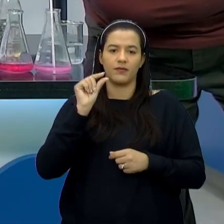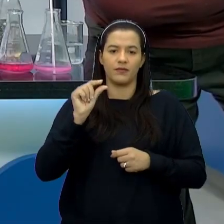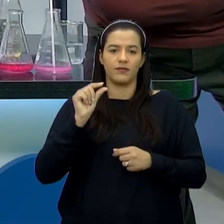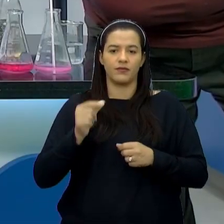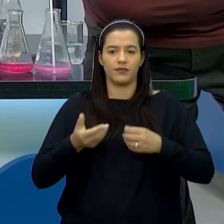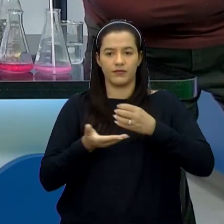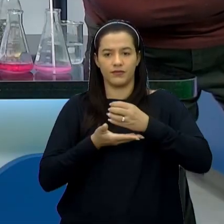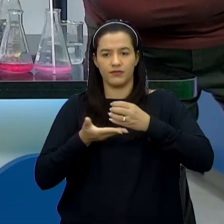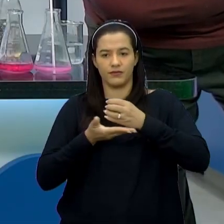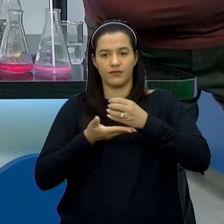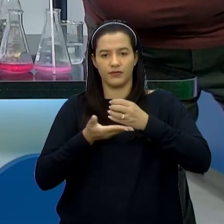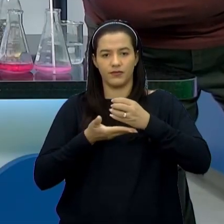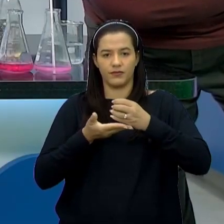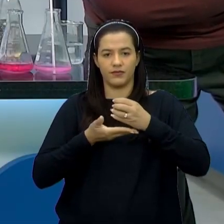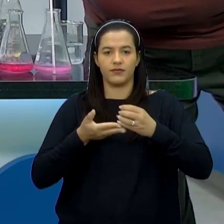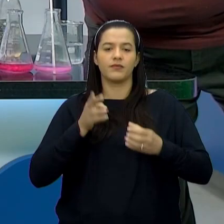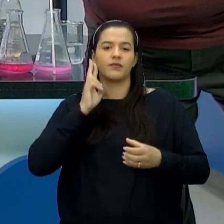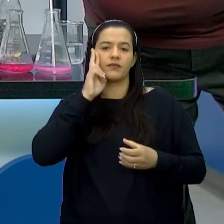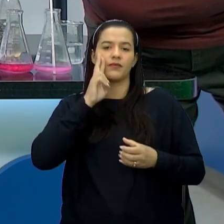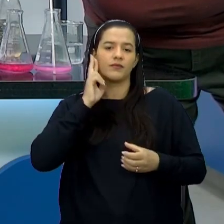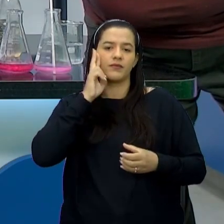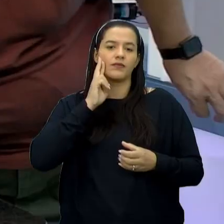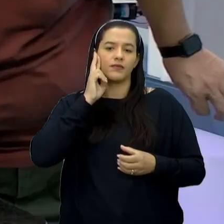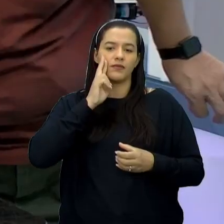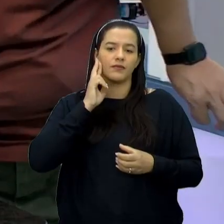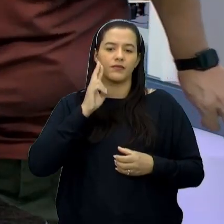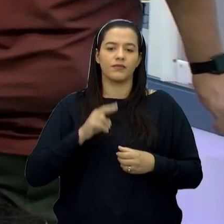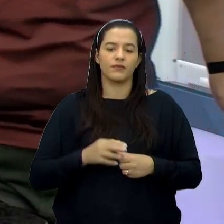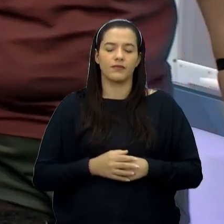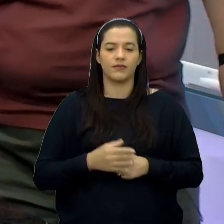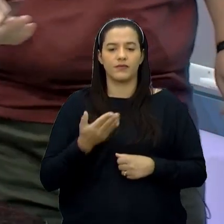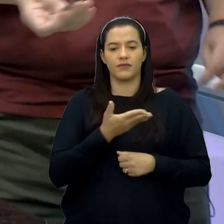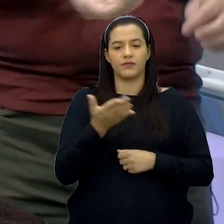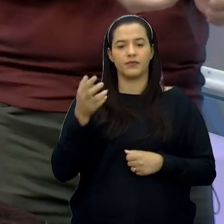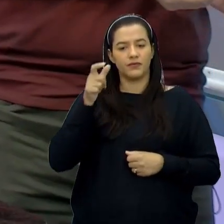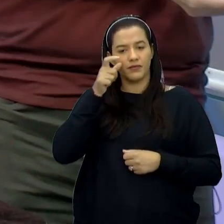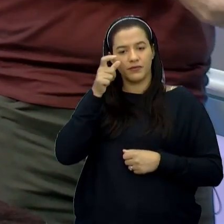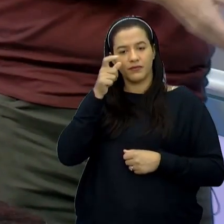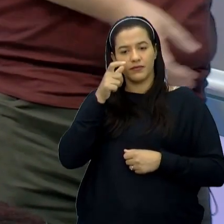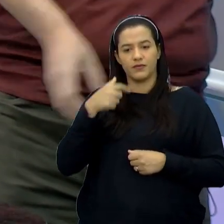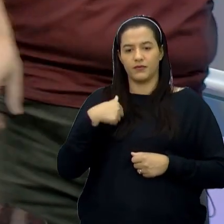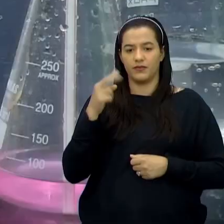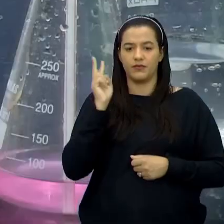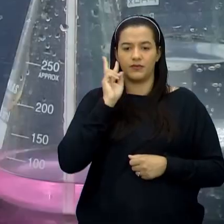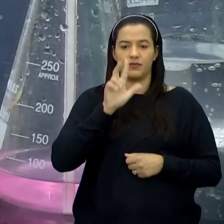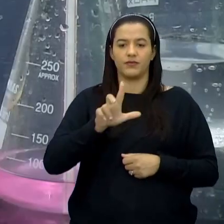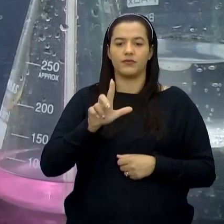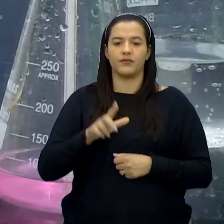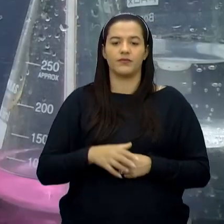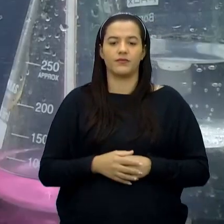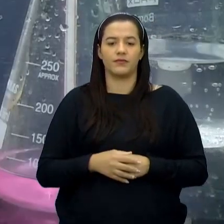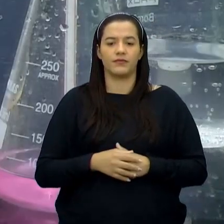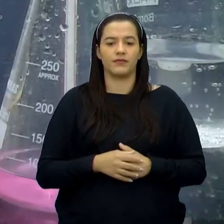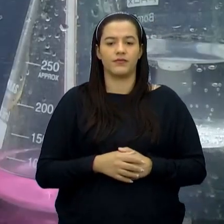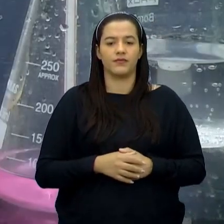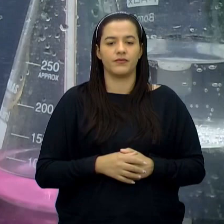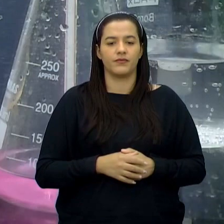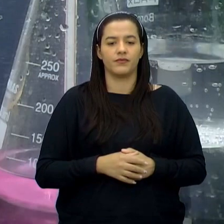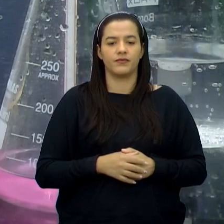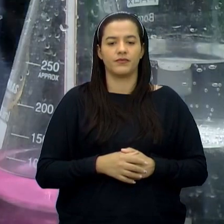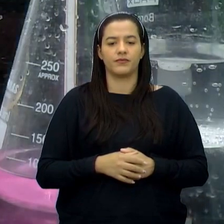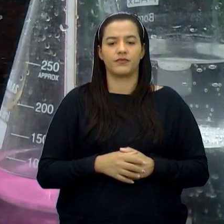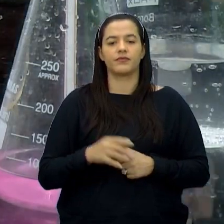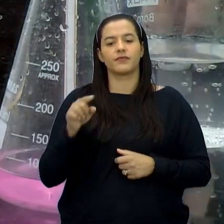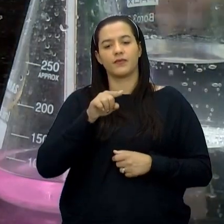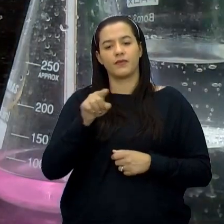No fundinho tem um rosado, né? Isso. Não sei se estão enxergando, mas eu consigo. Tá, mas ele fica bem, então